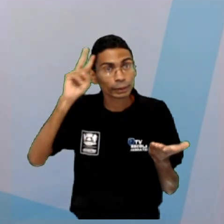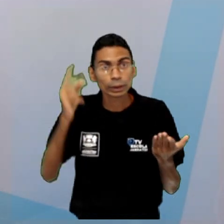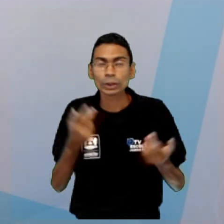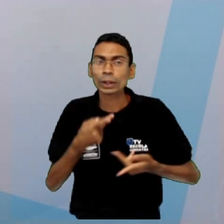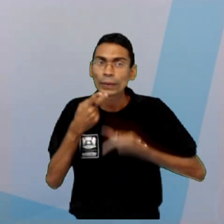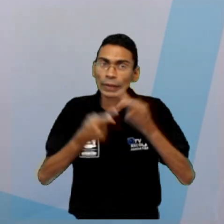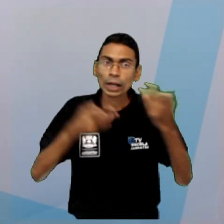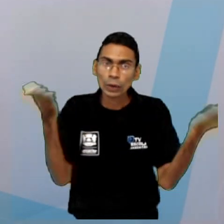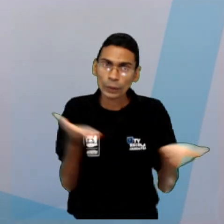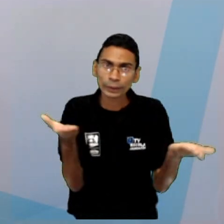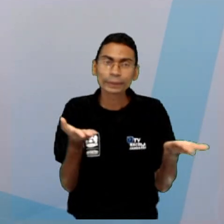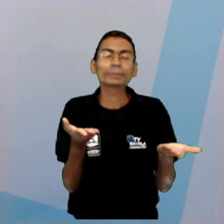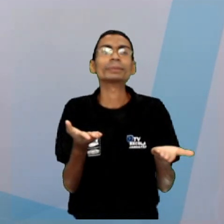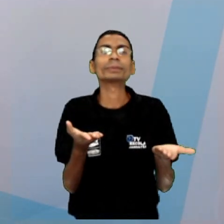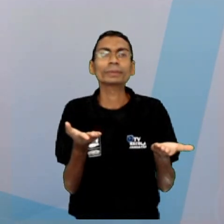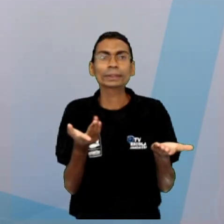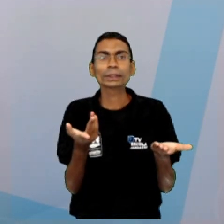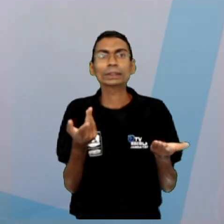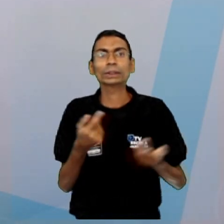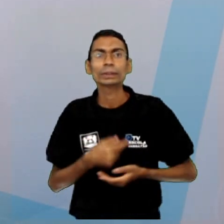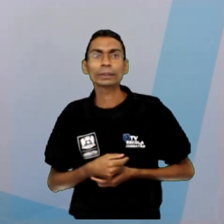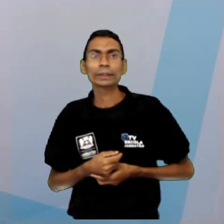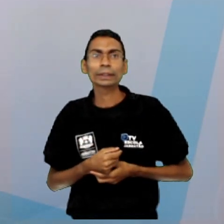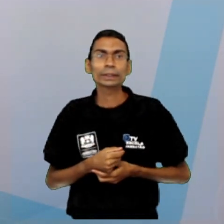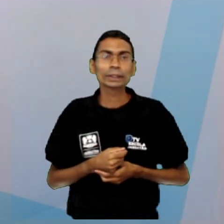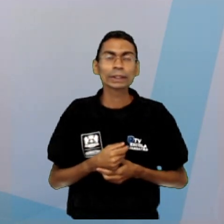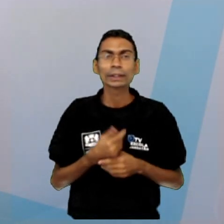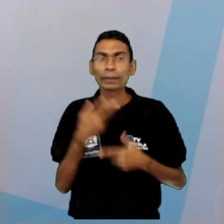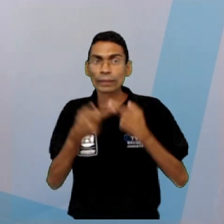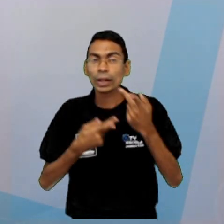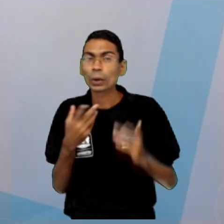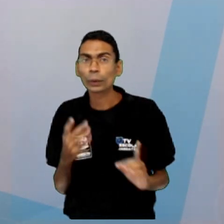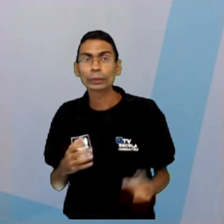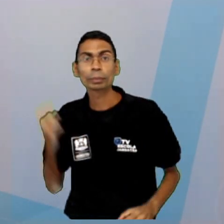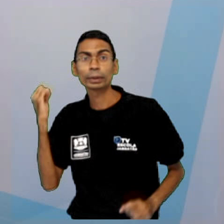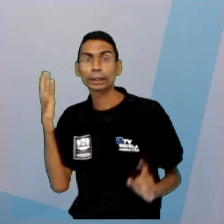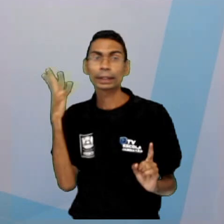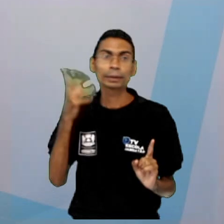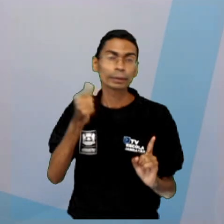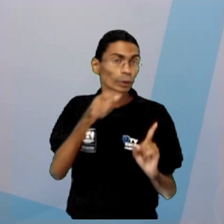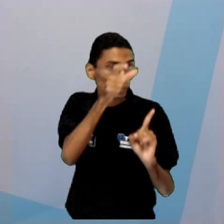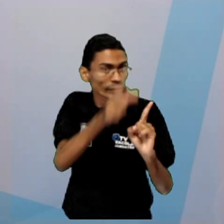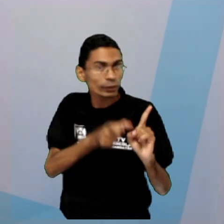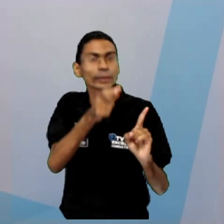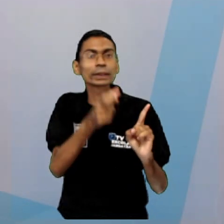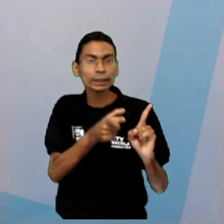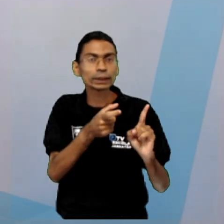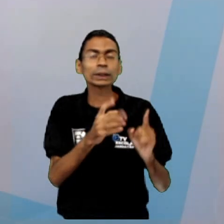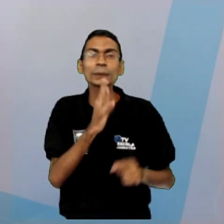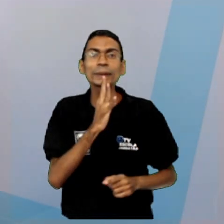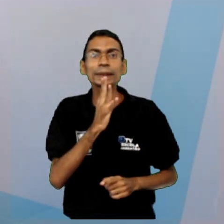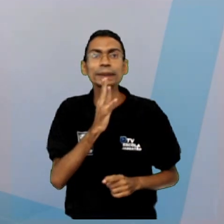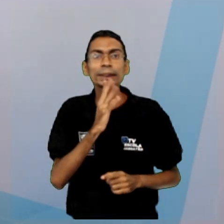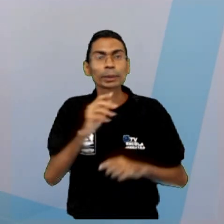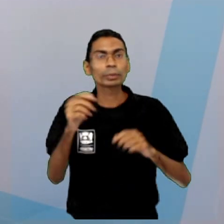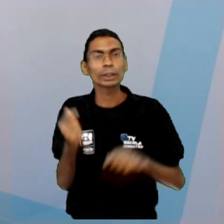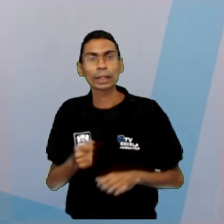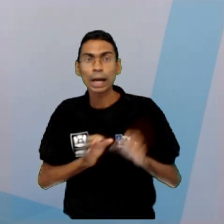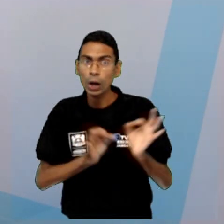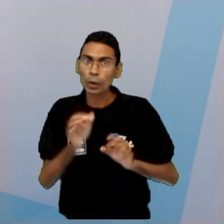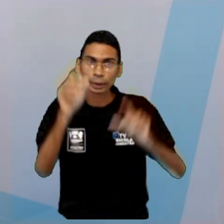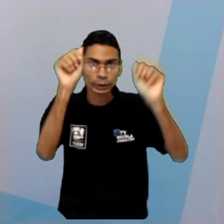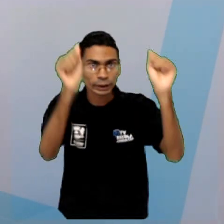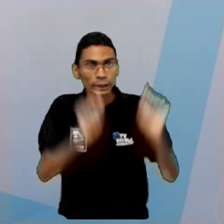da biografia, que foi a vida de Matisse, conhecemos obras e as técnicas do artista, falamos um pouquinho sobre a doença